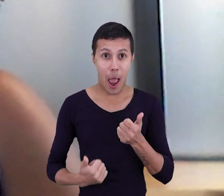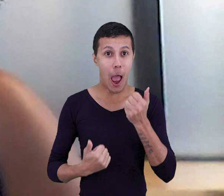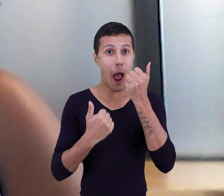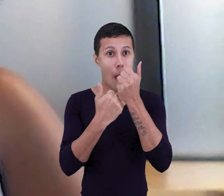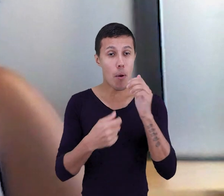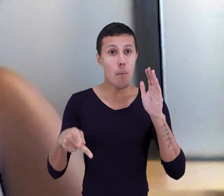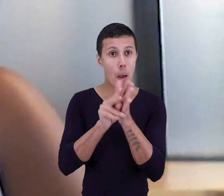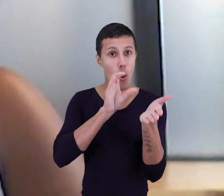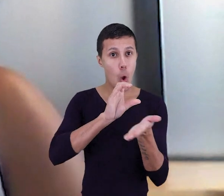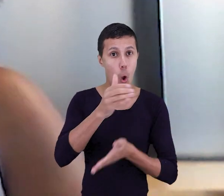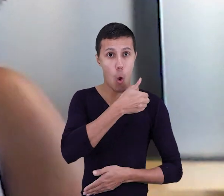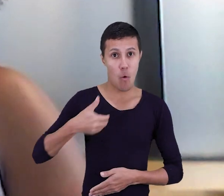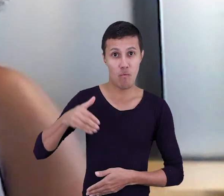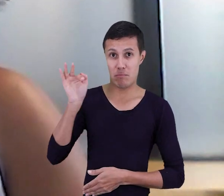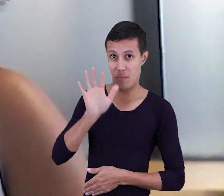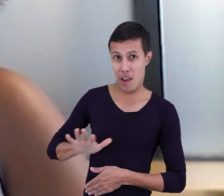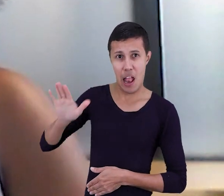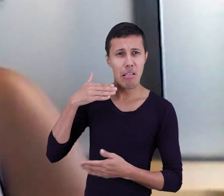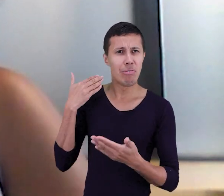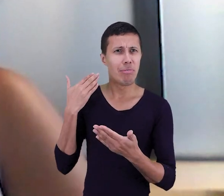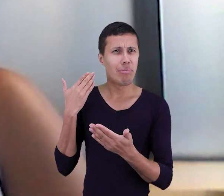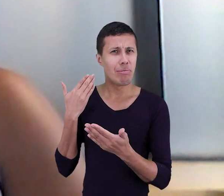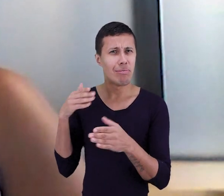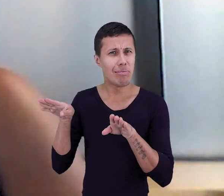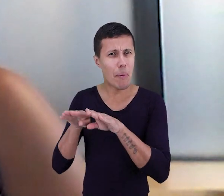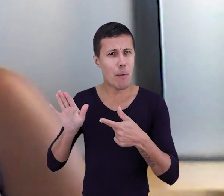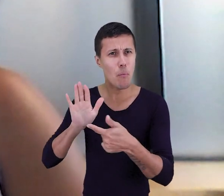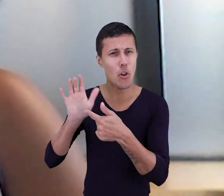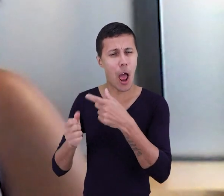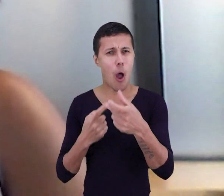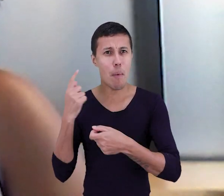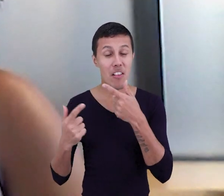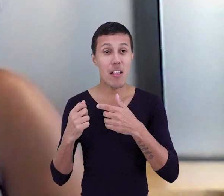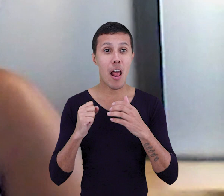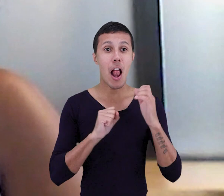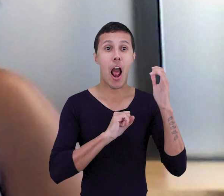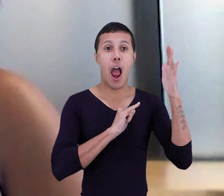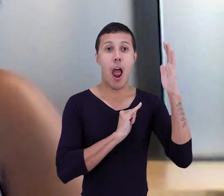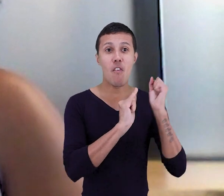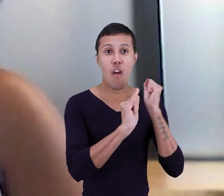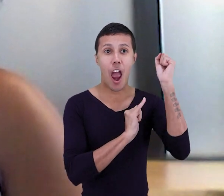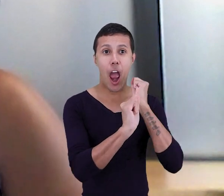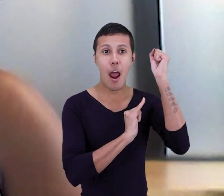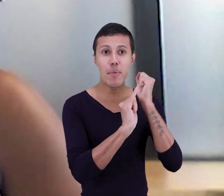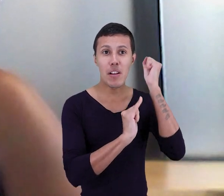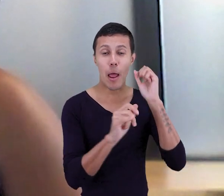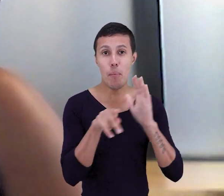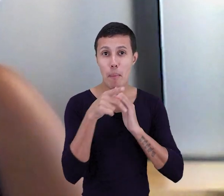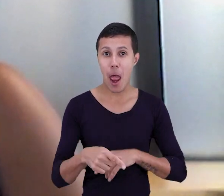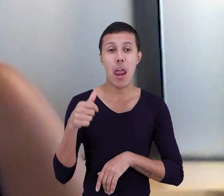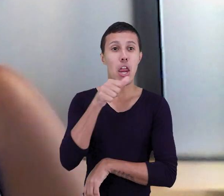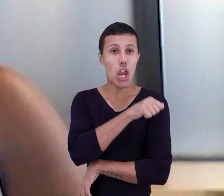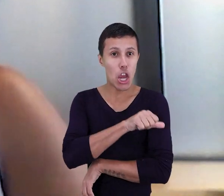governo federal. Ele também fez algumas apresentações na fábrica de startups, que fica aqui também no centro do Rio, também no